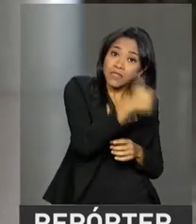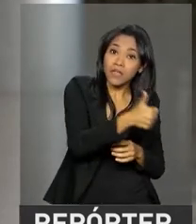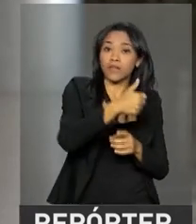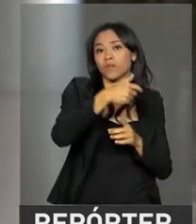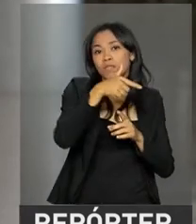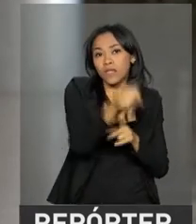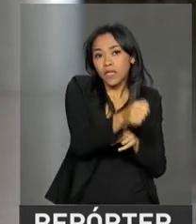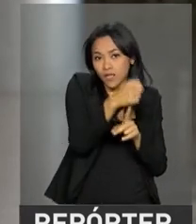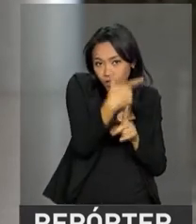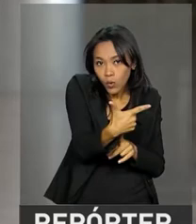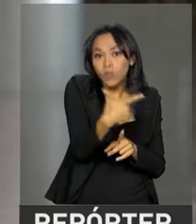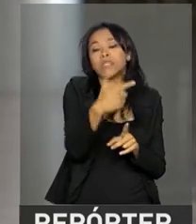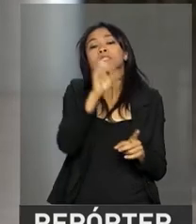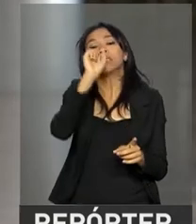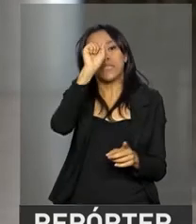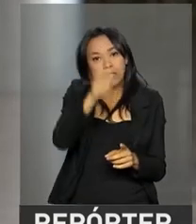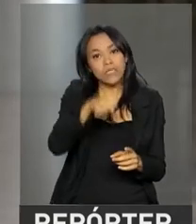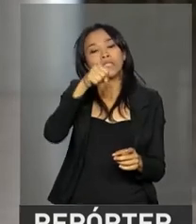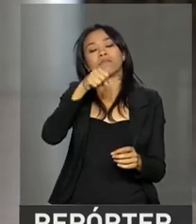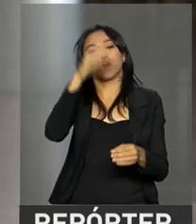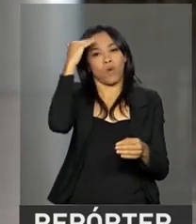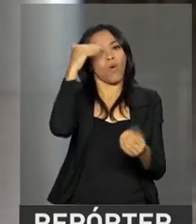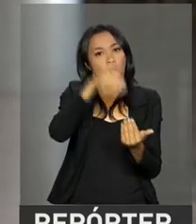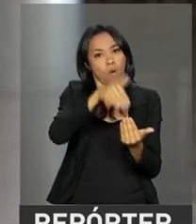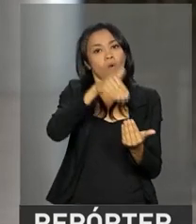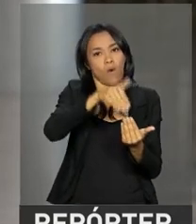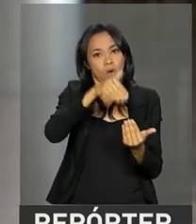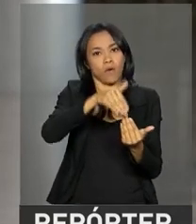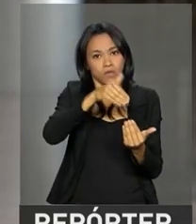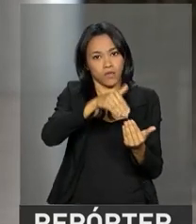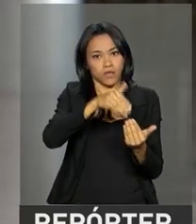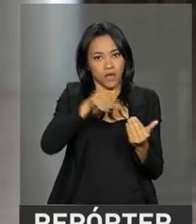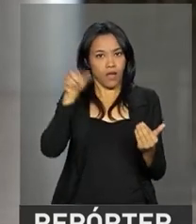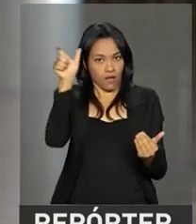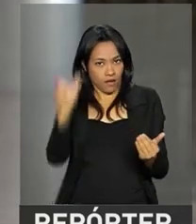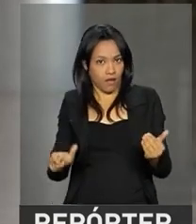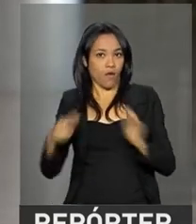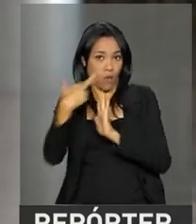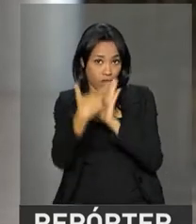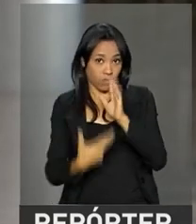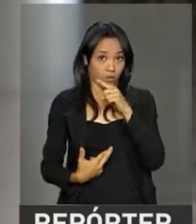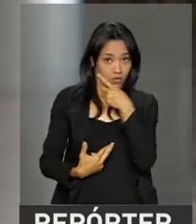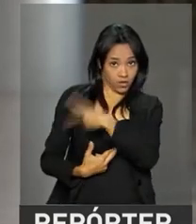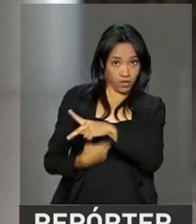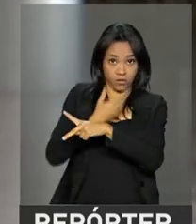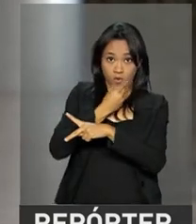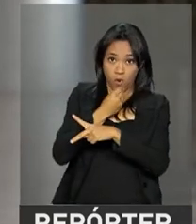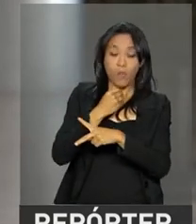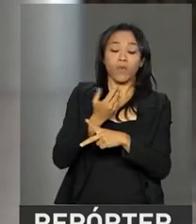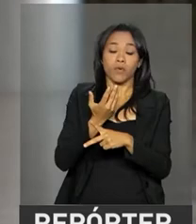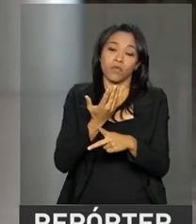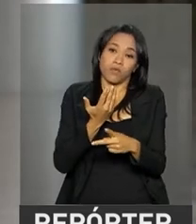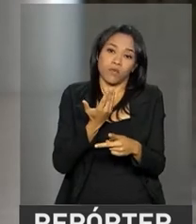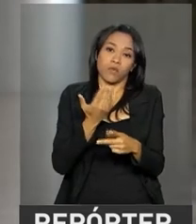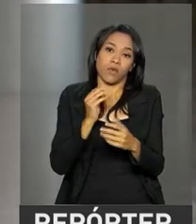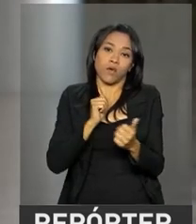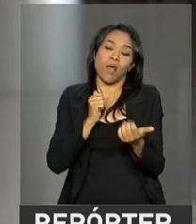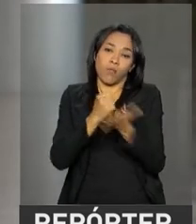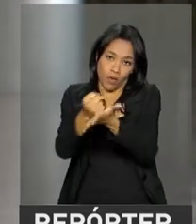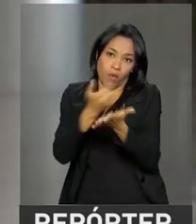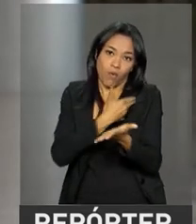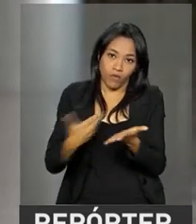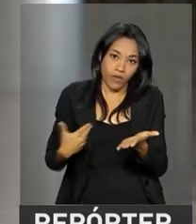deputados votarem sim ao relatório do deputado paulo abi ackel ou seja a favor do governo a